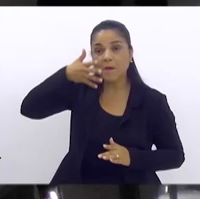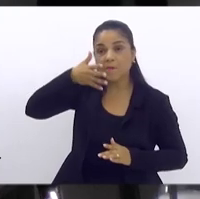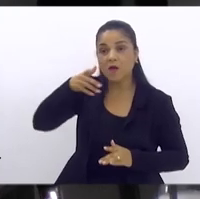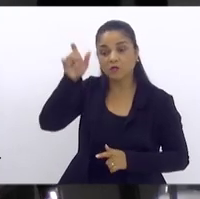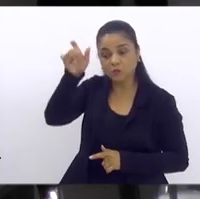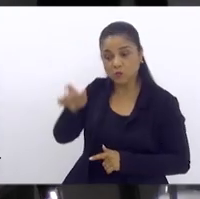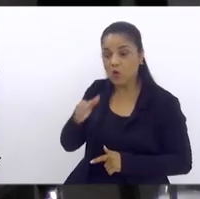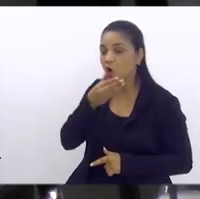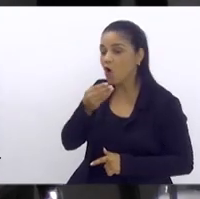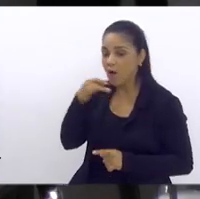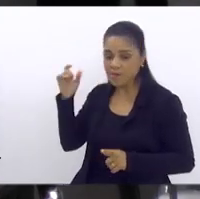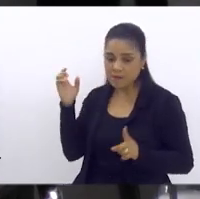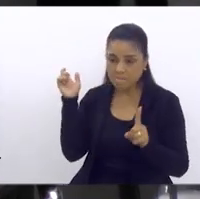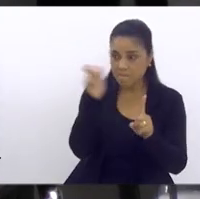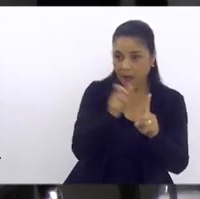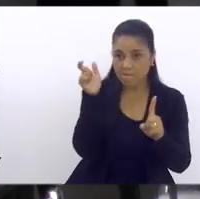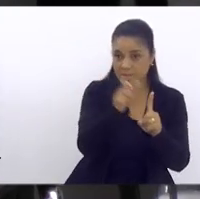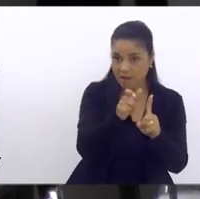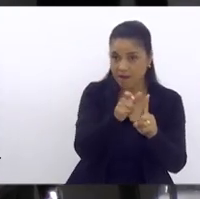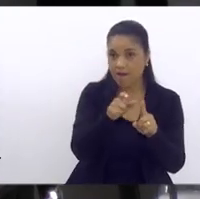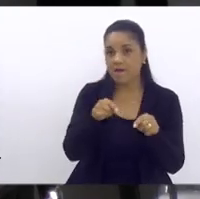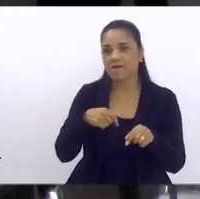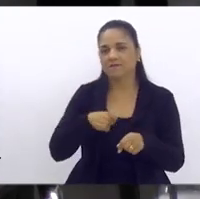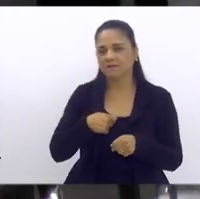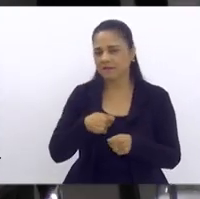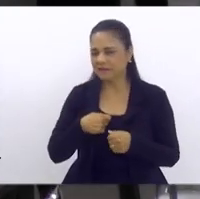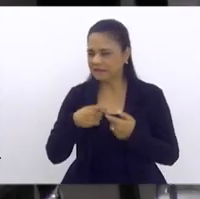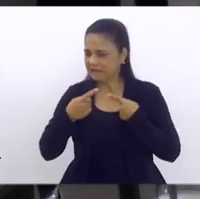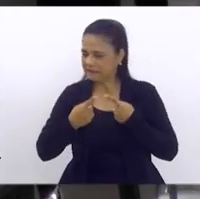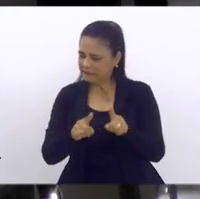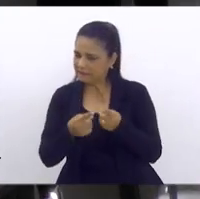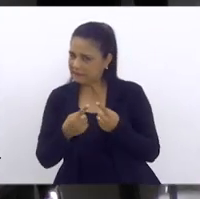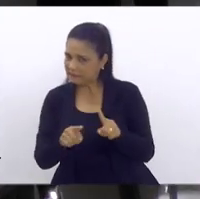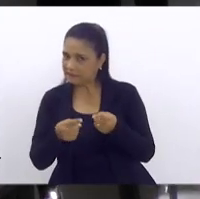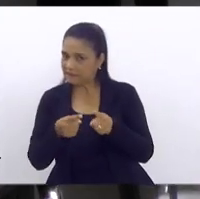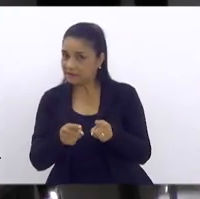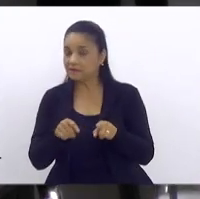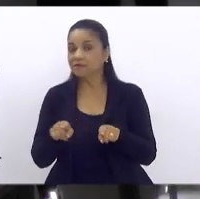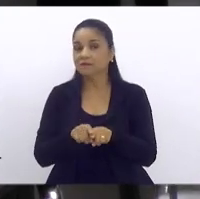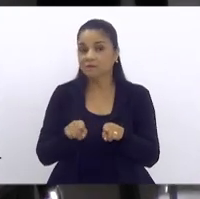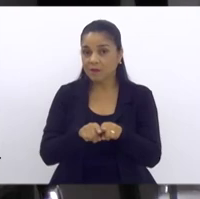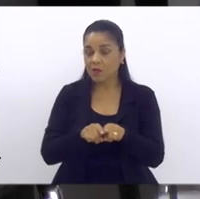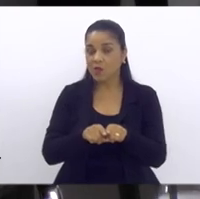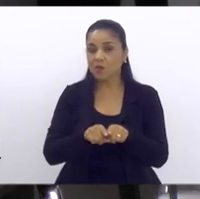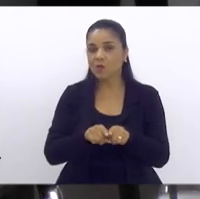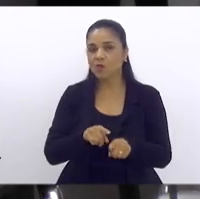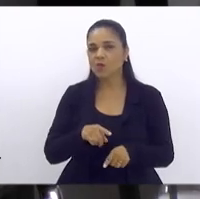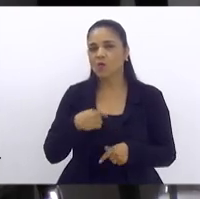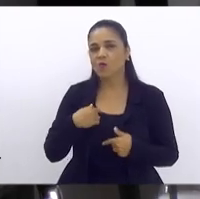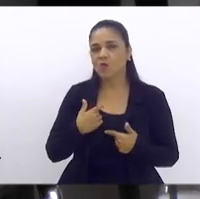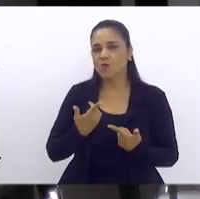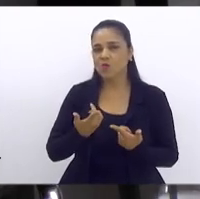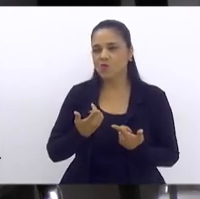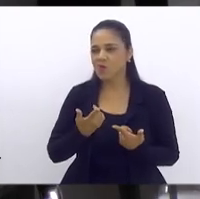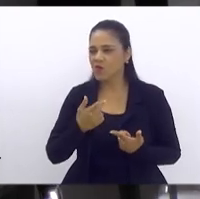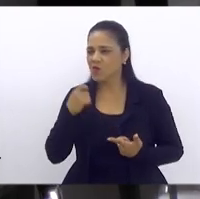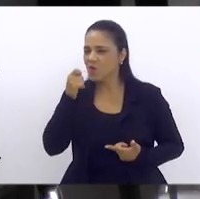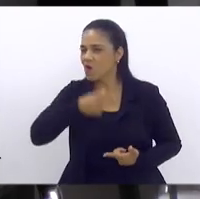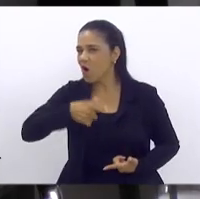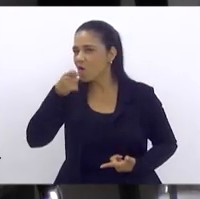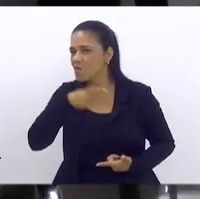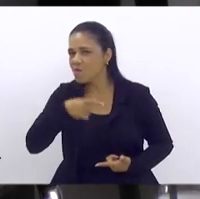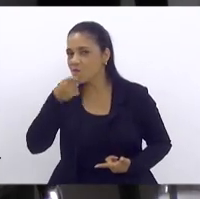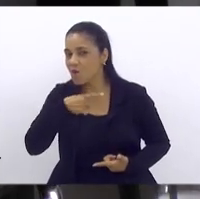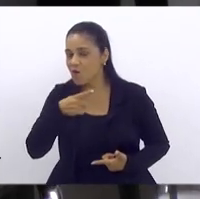que a retórica satírica é muito presente. Então, é o uso do humor, basicamente, para violentar